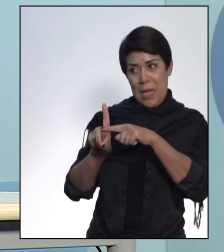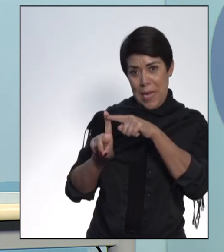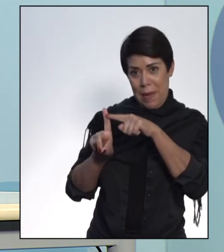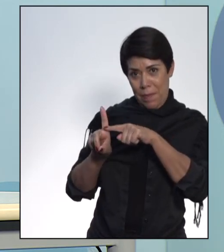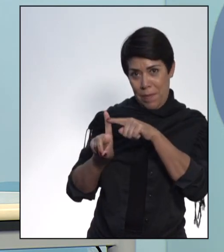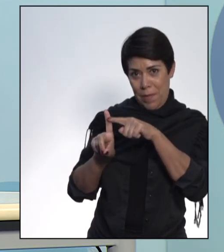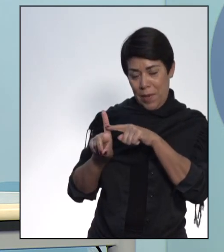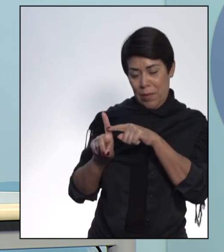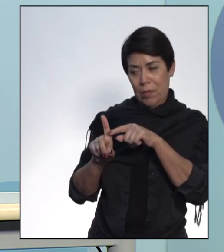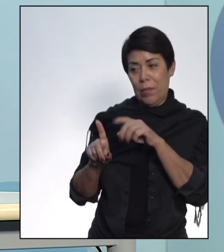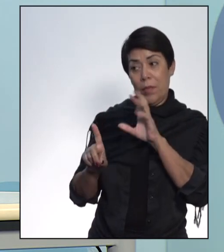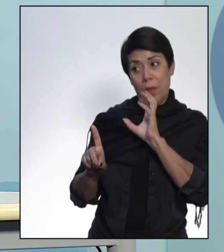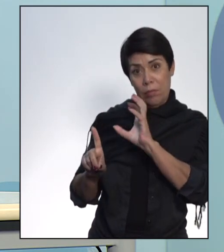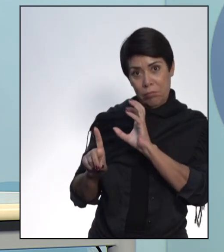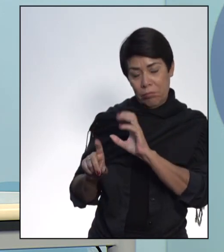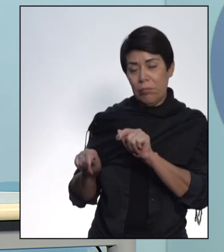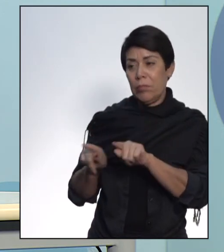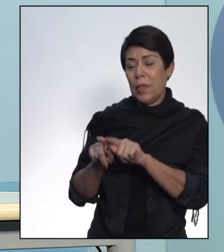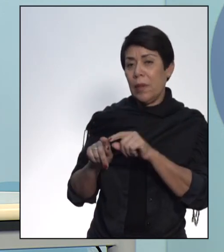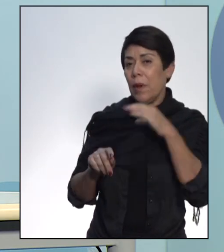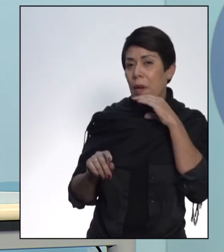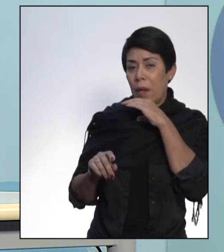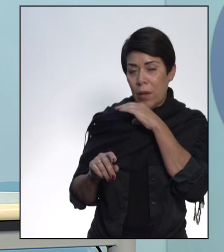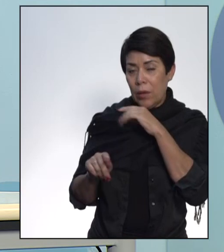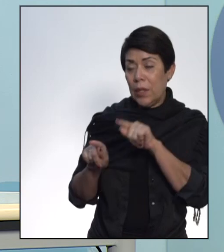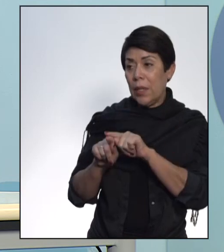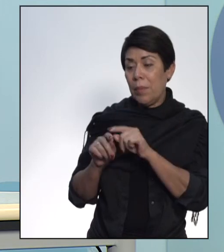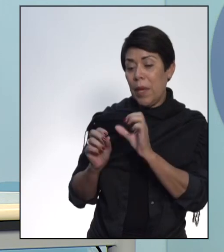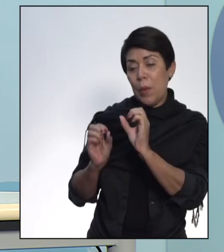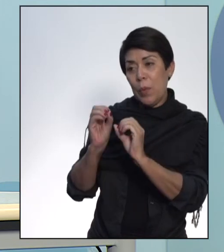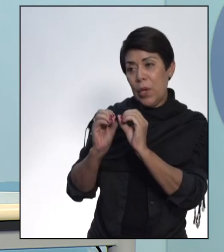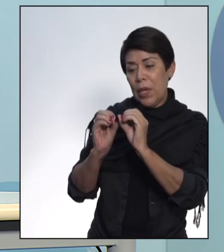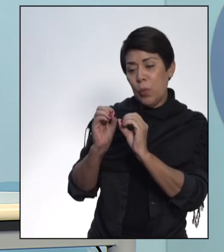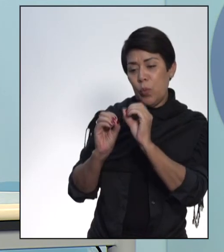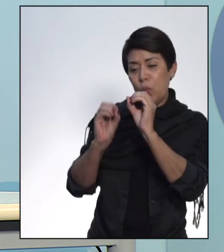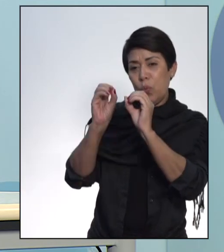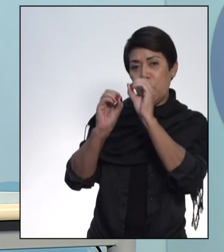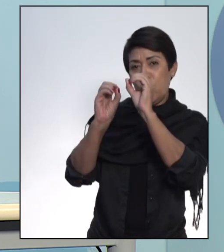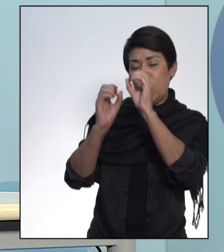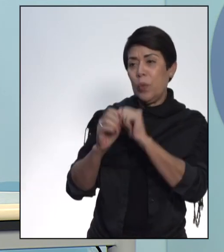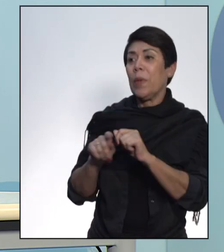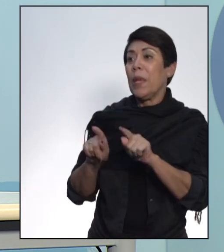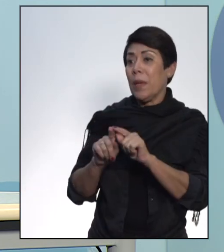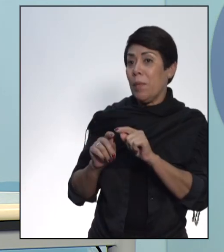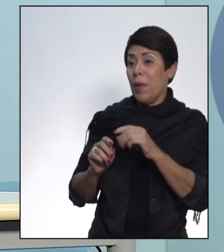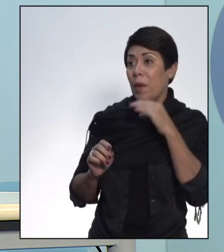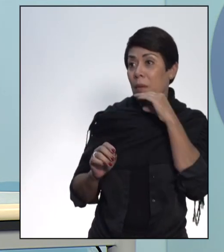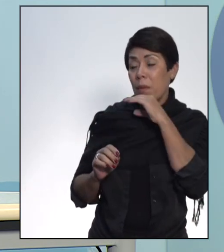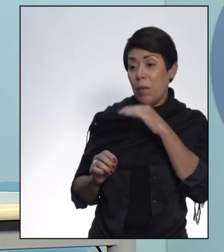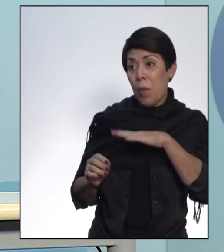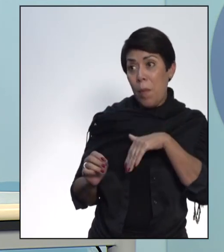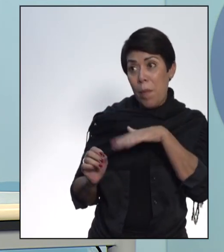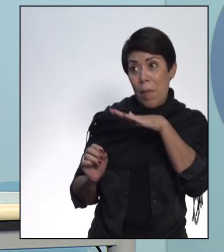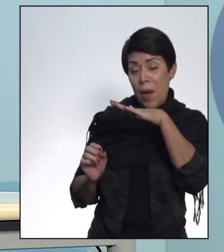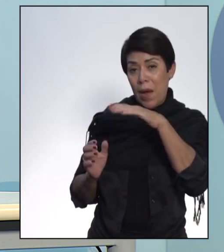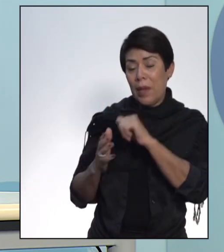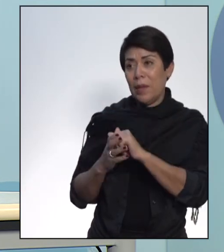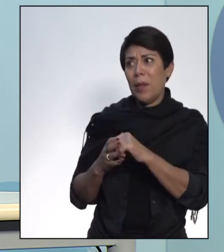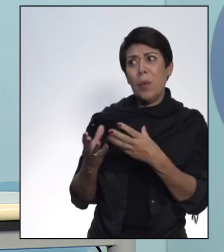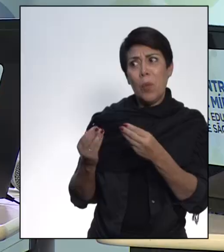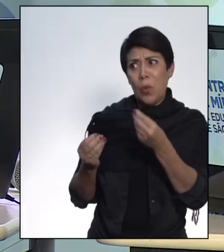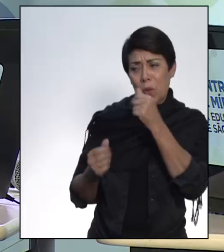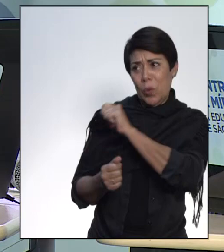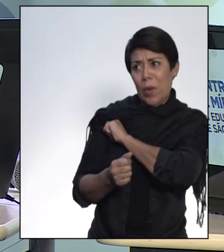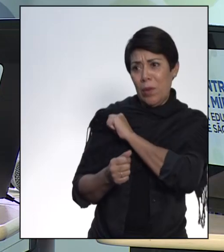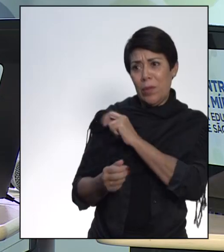que influenciou, o calor, eles viram bolhas subindo, né, temperatura alta. Bastante pessoas interagiram.